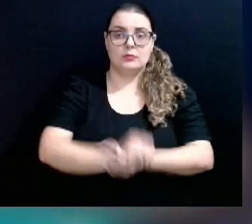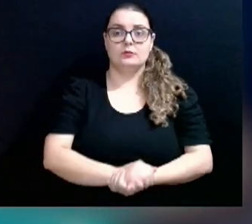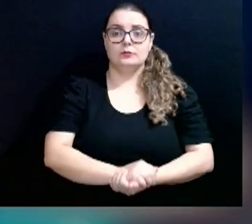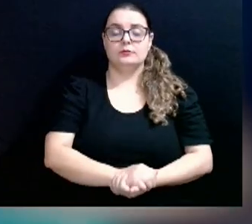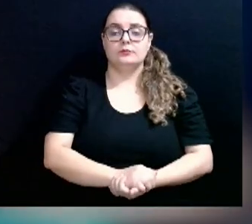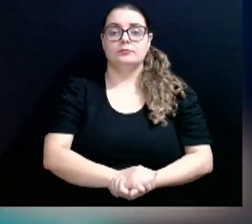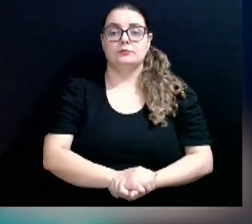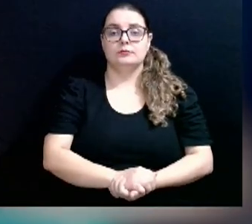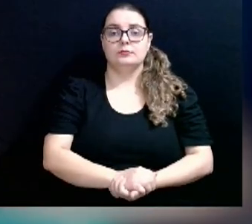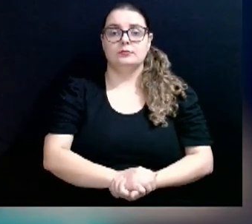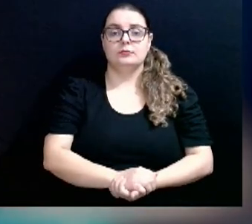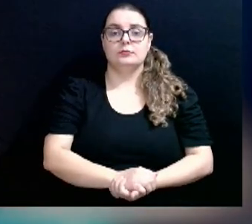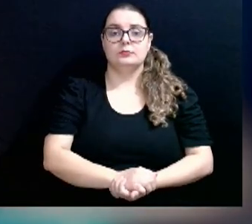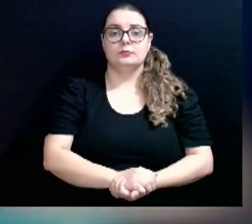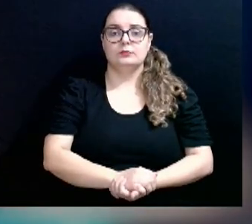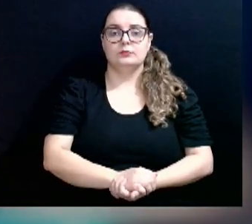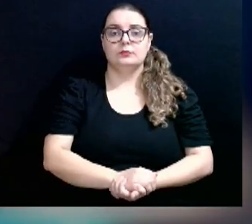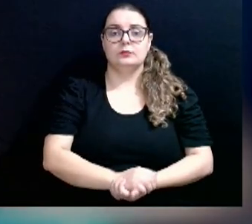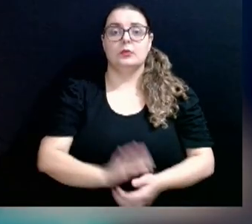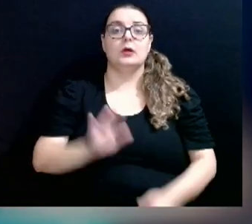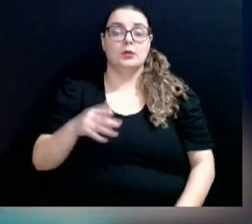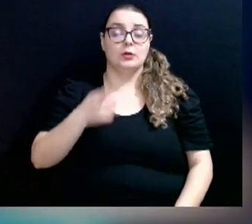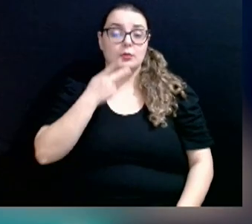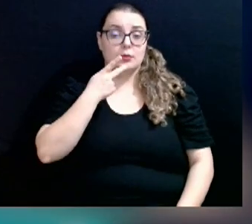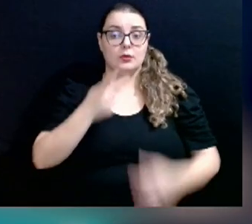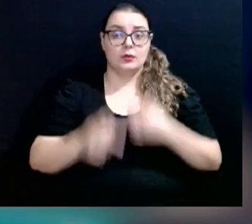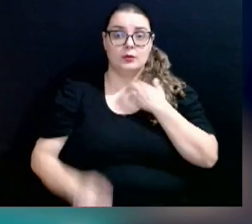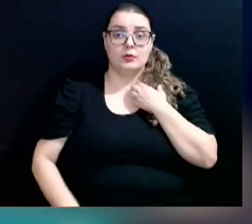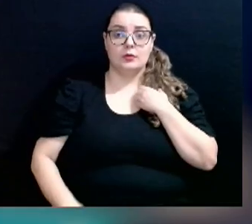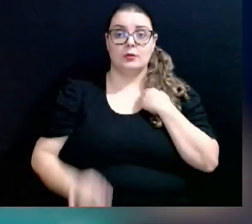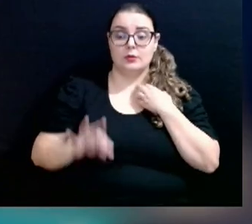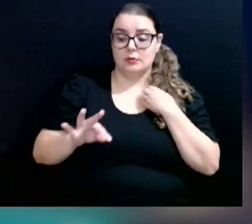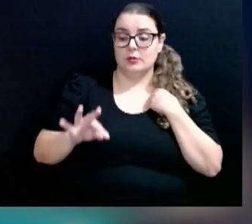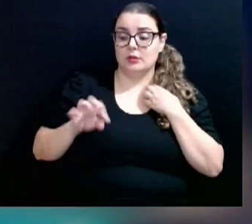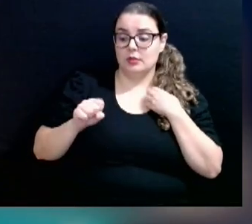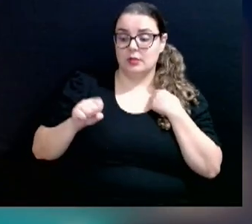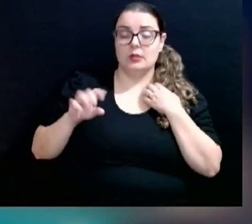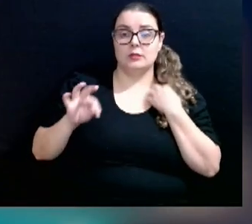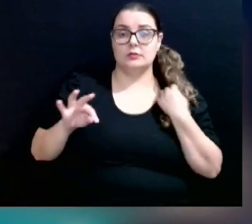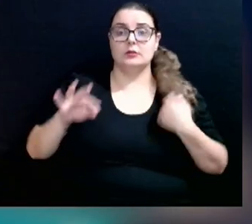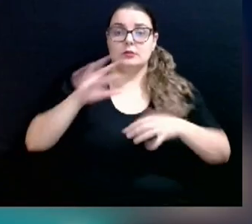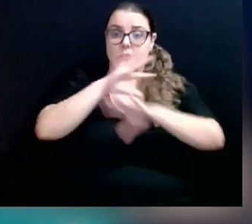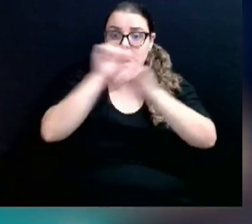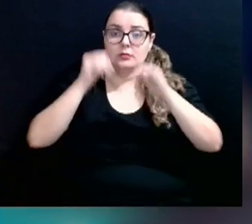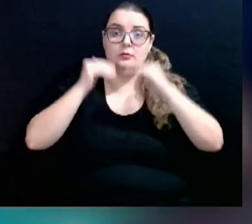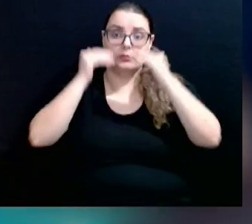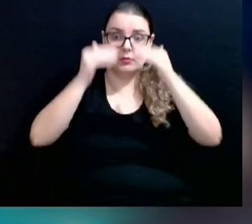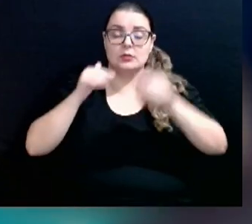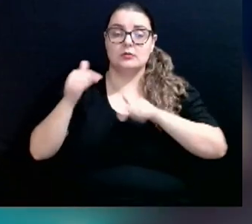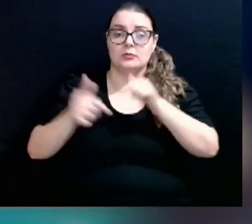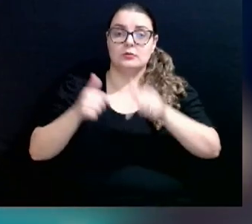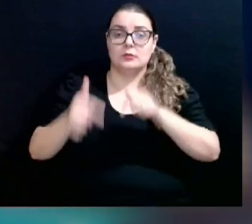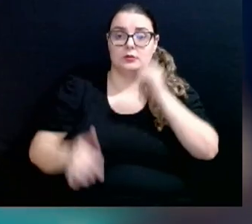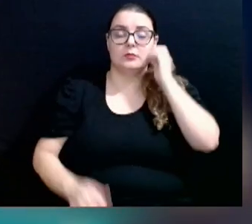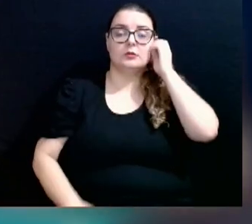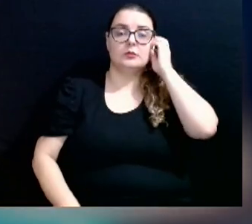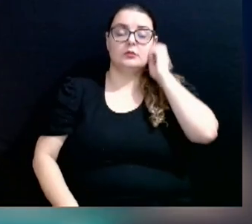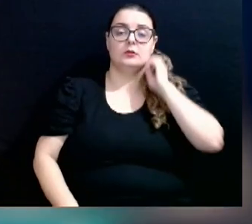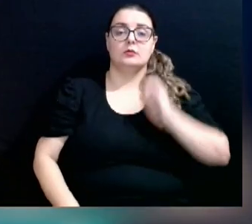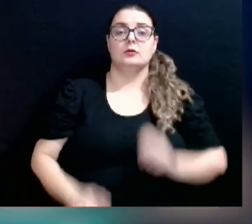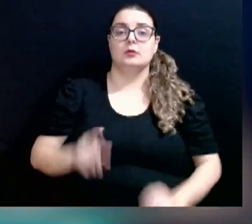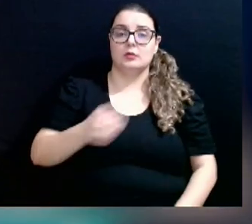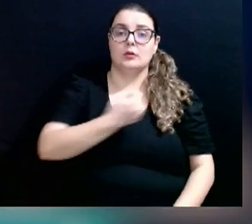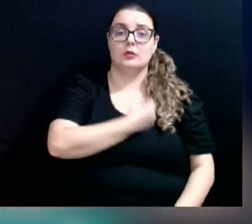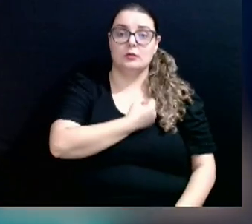E aí, quando a gente fala no TST, que é o Tribunal Superior do Trabalho, né, que é um número bem mais